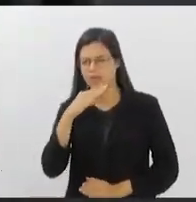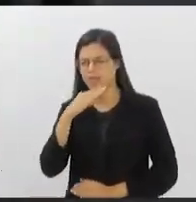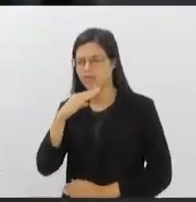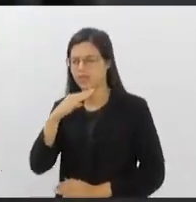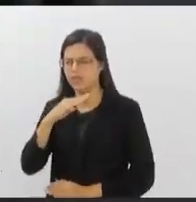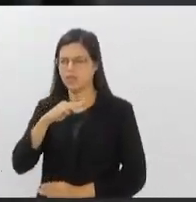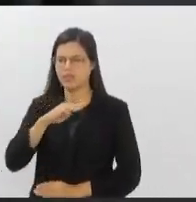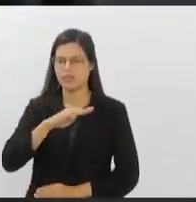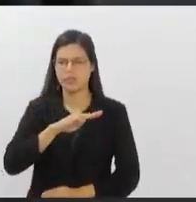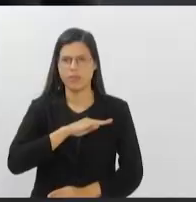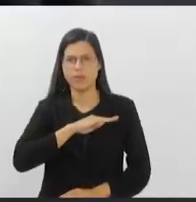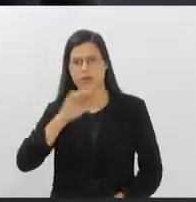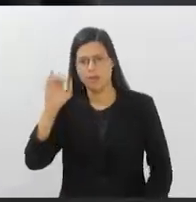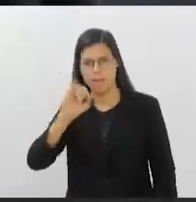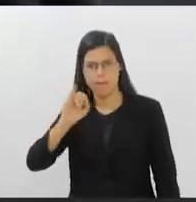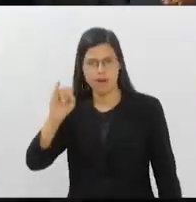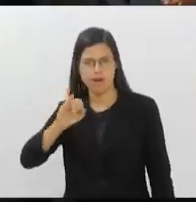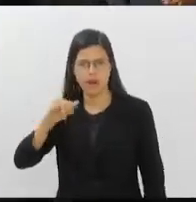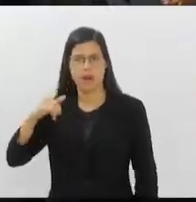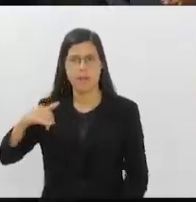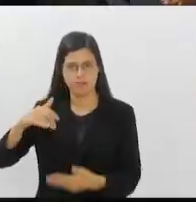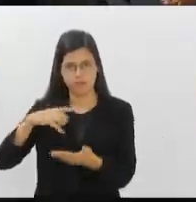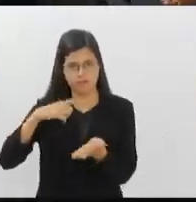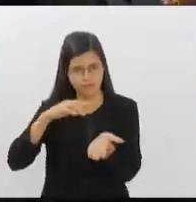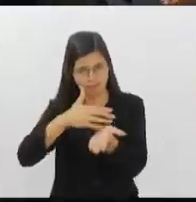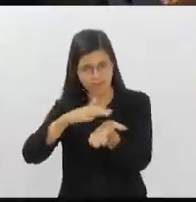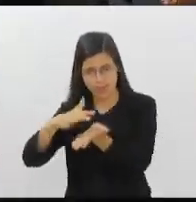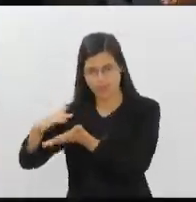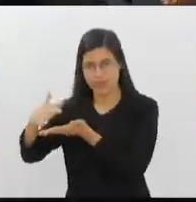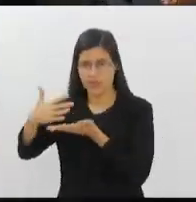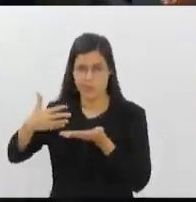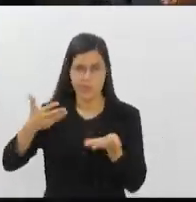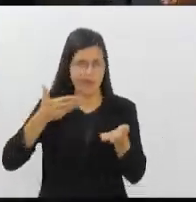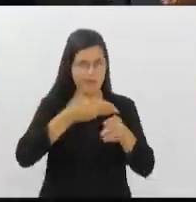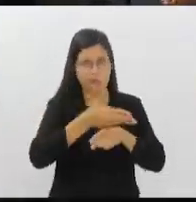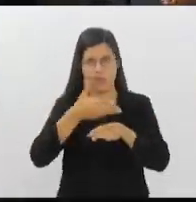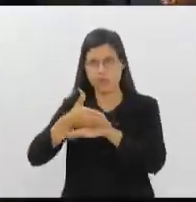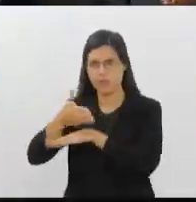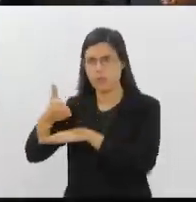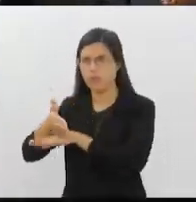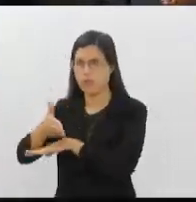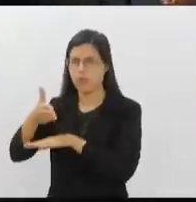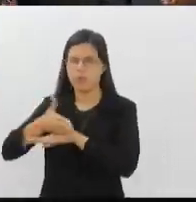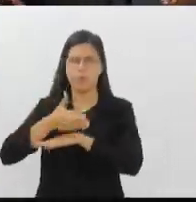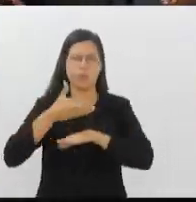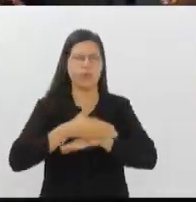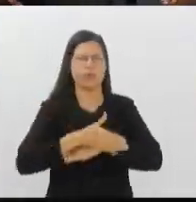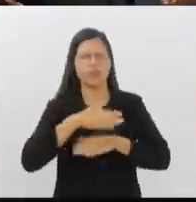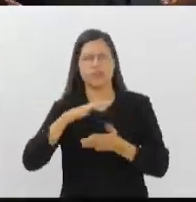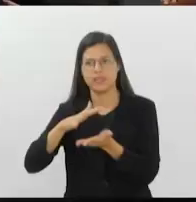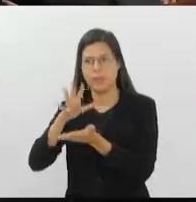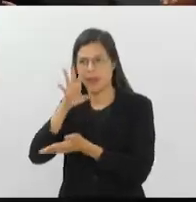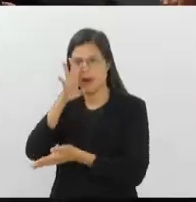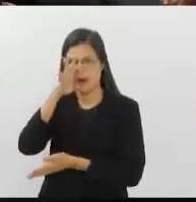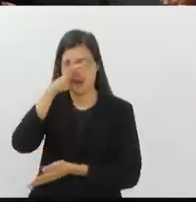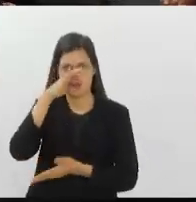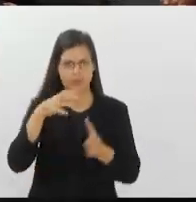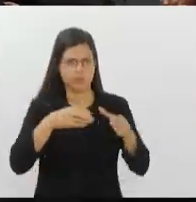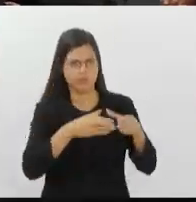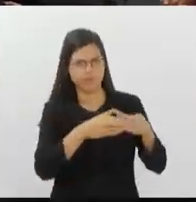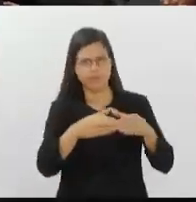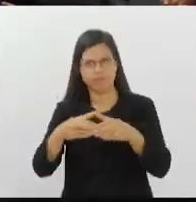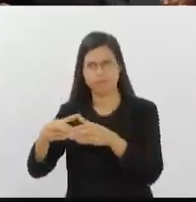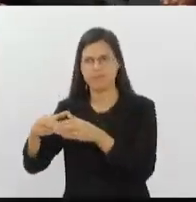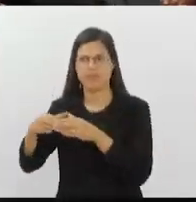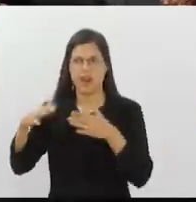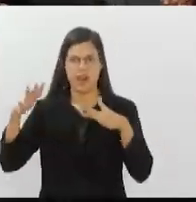Onde tem samba eu vou. Vejam essa massa folhã. Vai que samba resistência. Oi, o medo na cadência